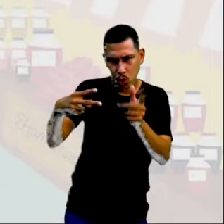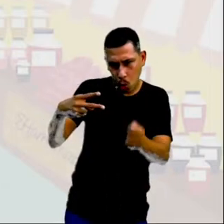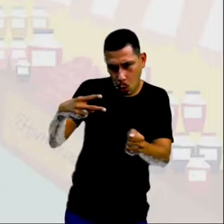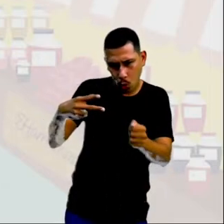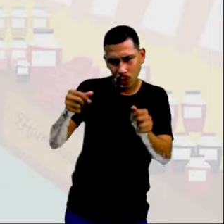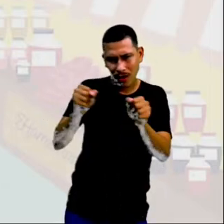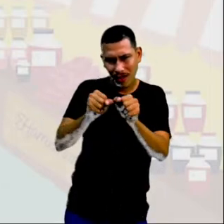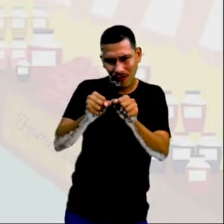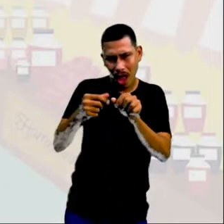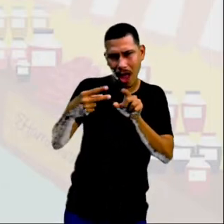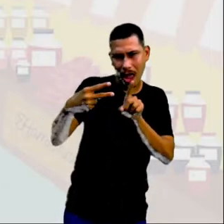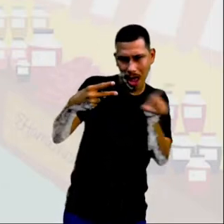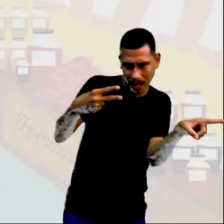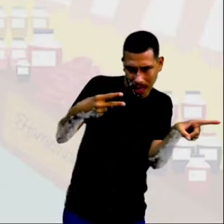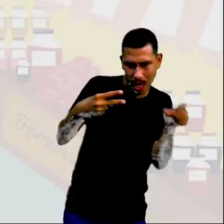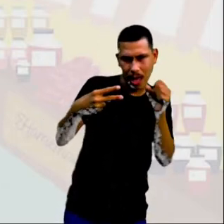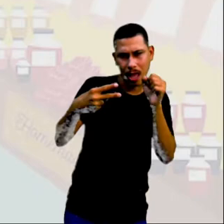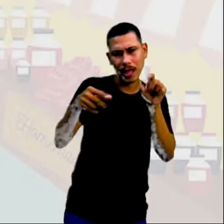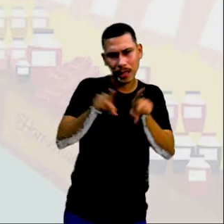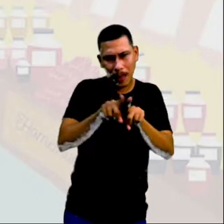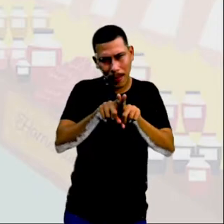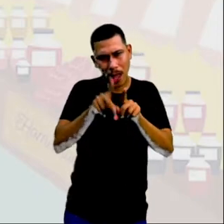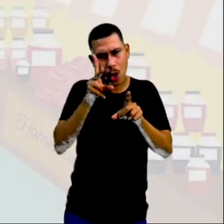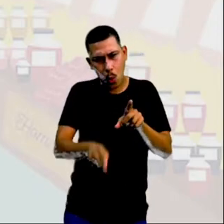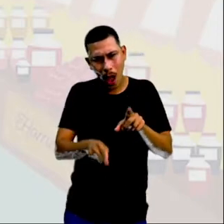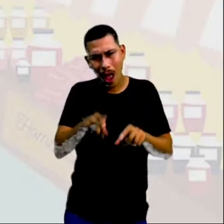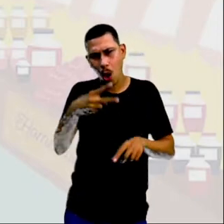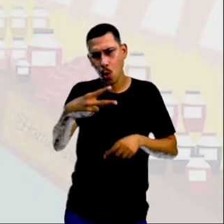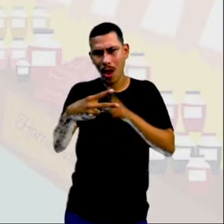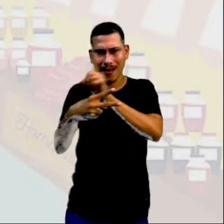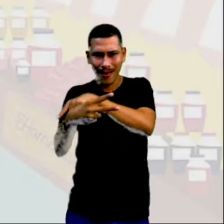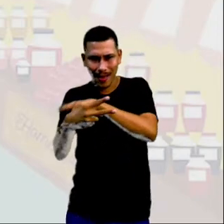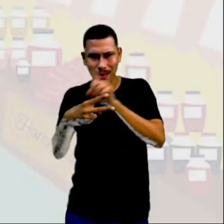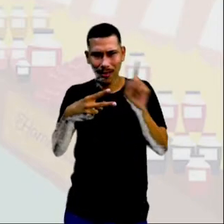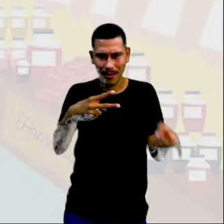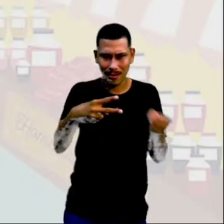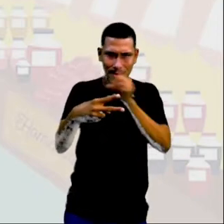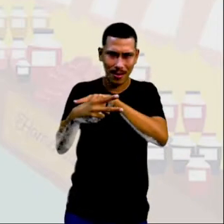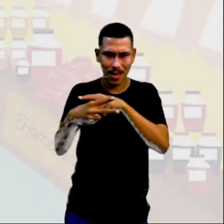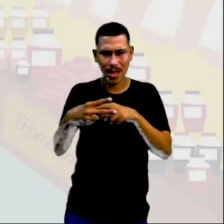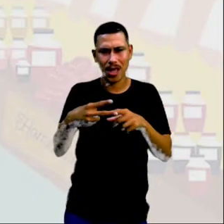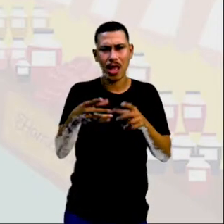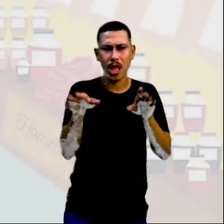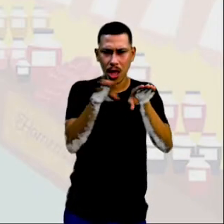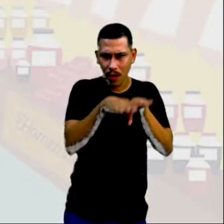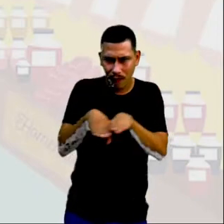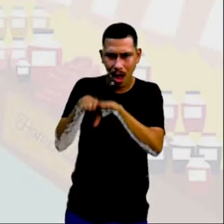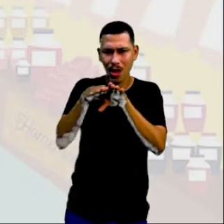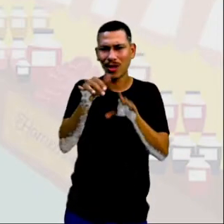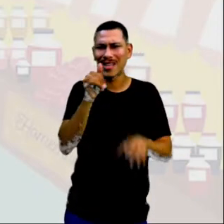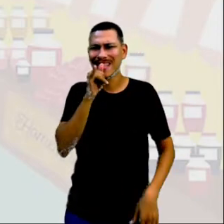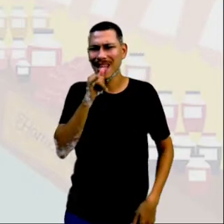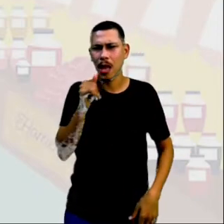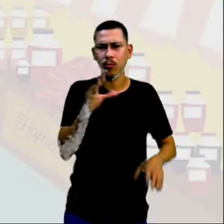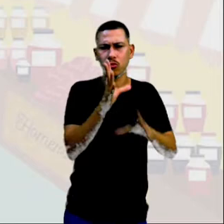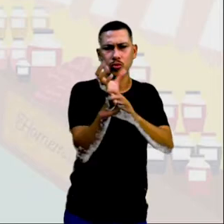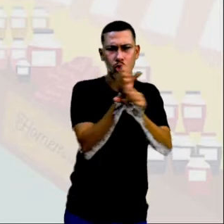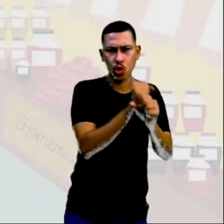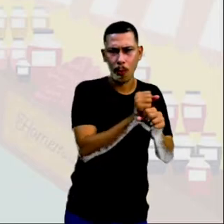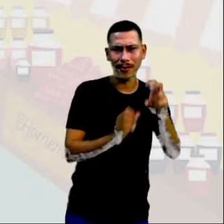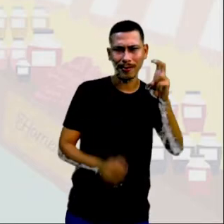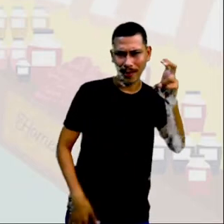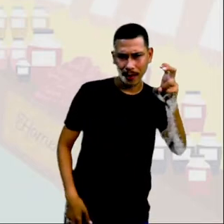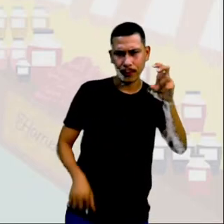igualdade também tem que fazer do outro lado. Então, imagina o seguinte, vou somar 2 dos dois lados. 5 mais